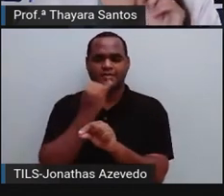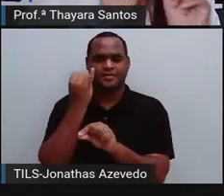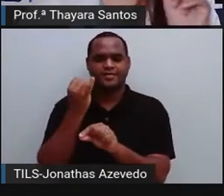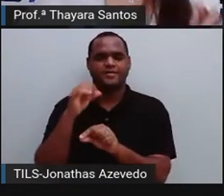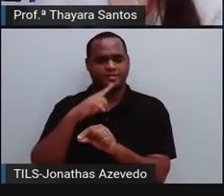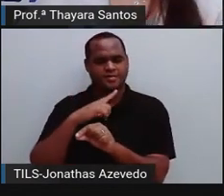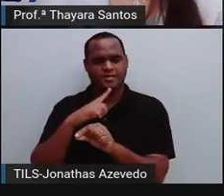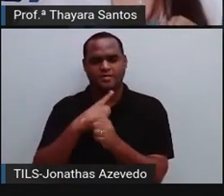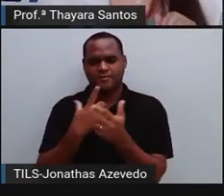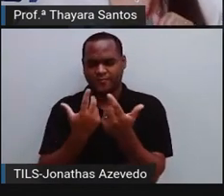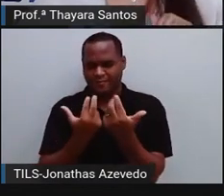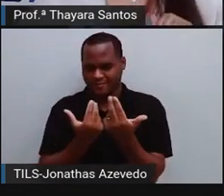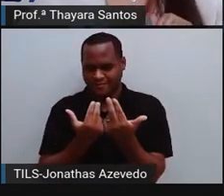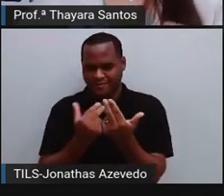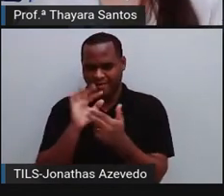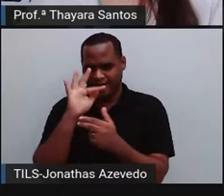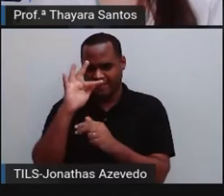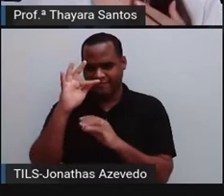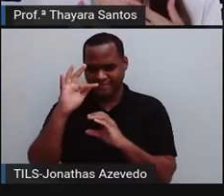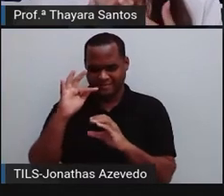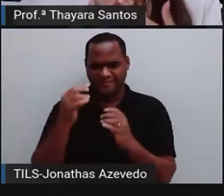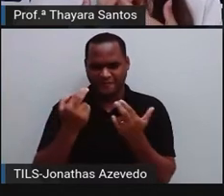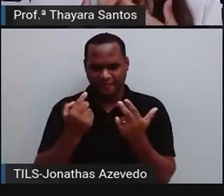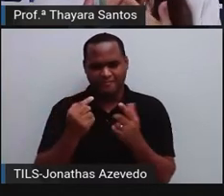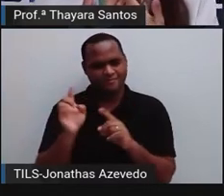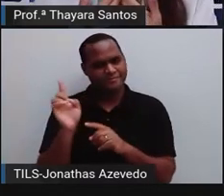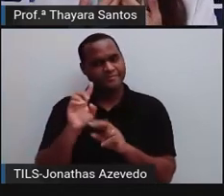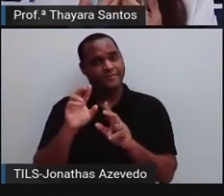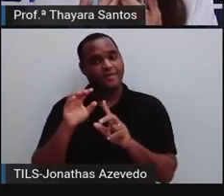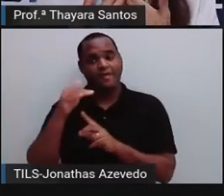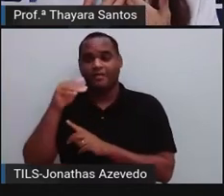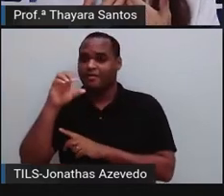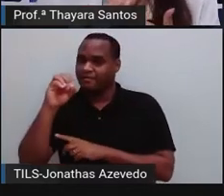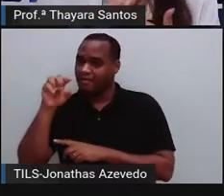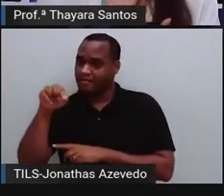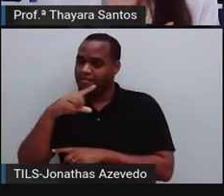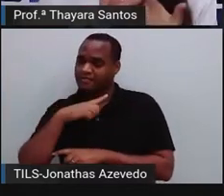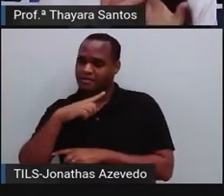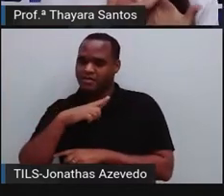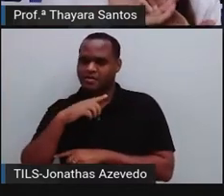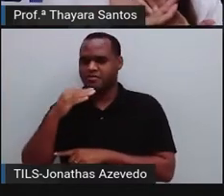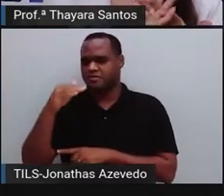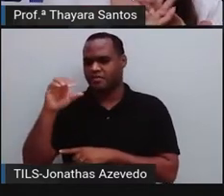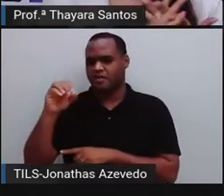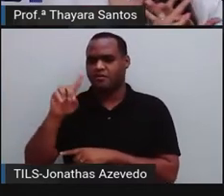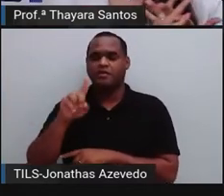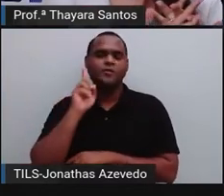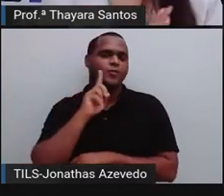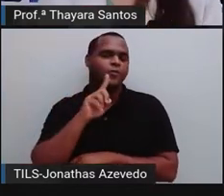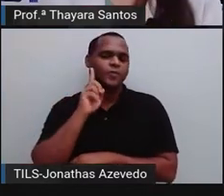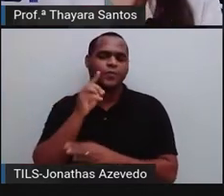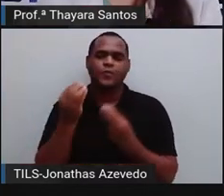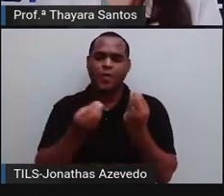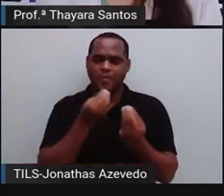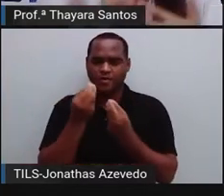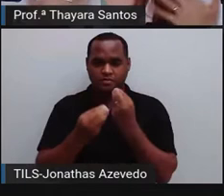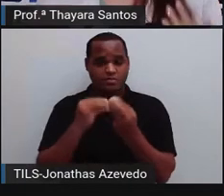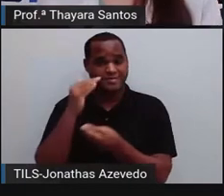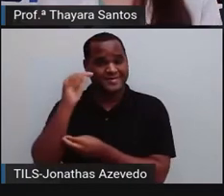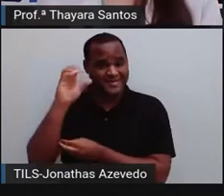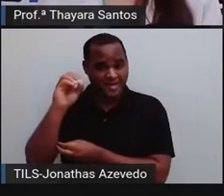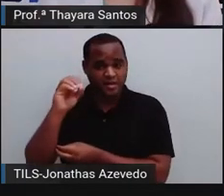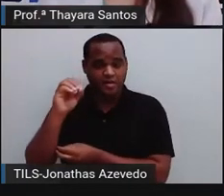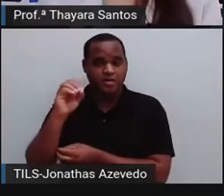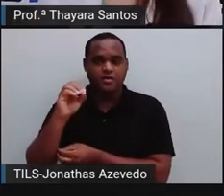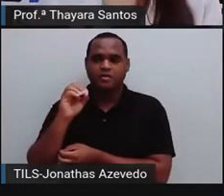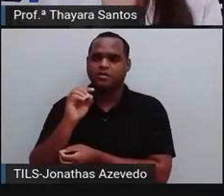é que não é a mesma coisa. Por exemplo, aqui quando for 10 graus, se eu quiser dizer que lá nos Estados Unidos está fazendo